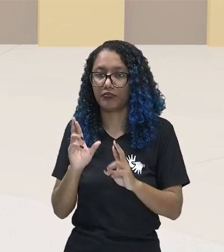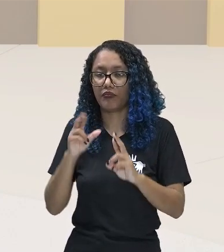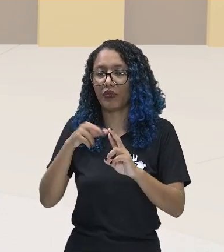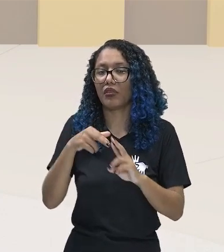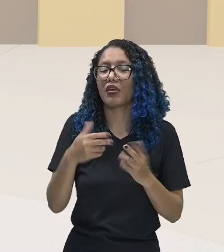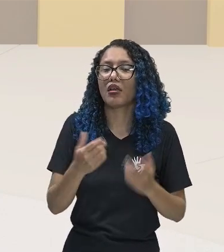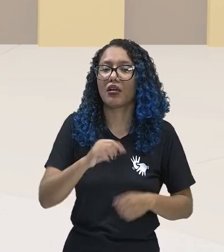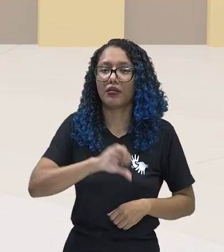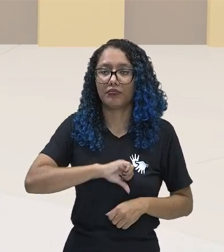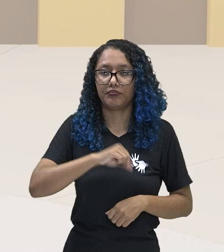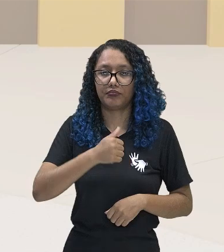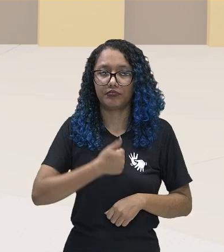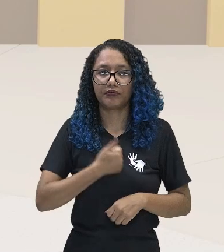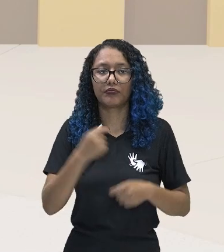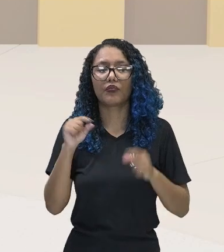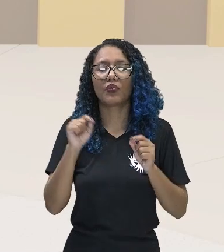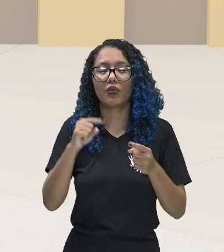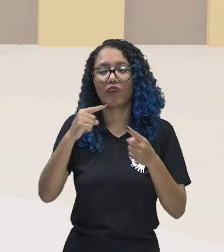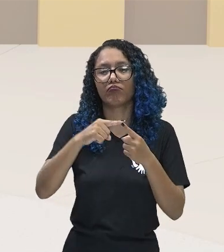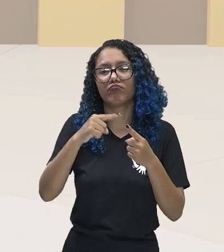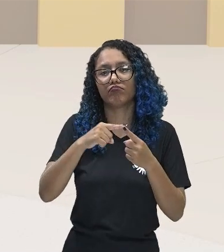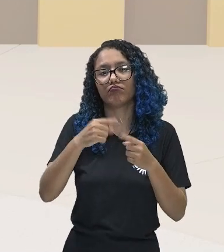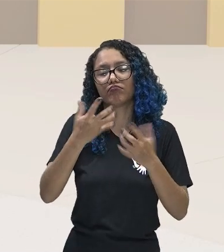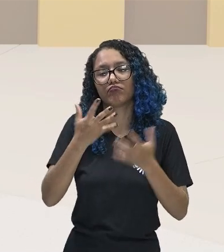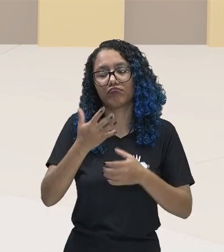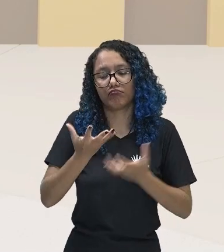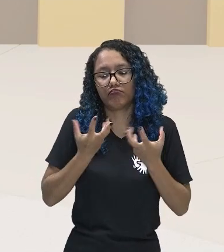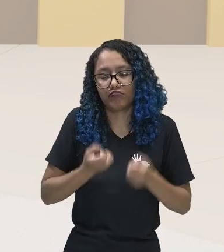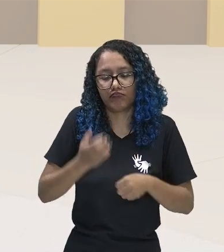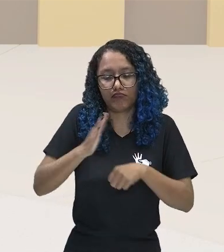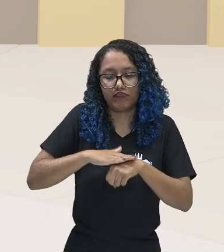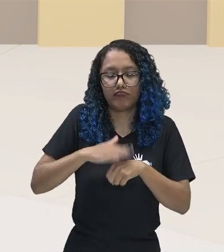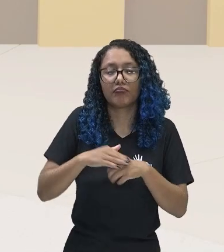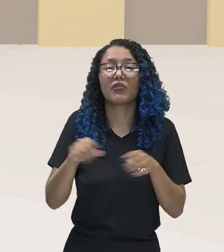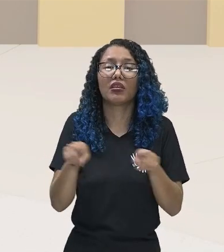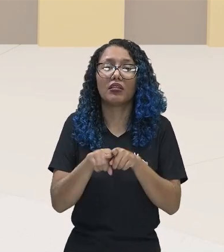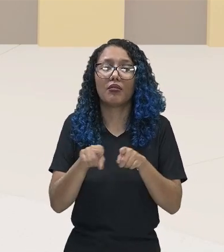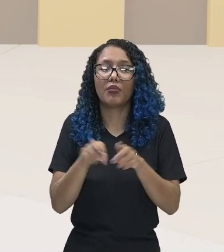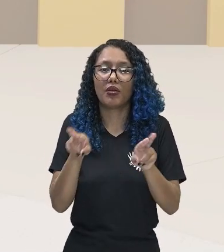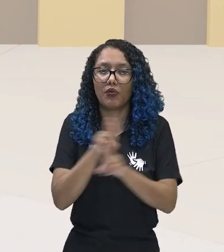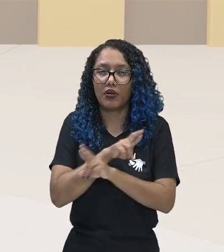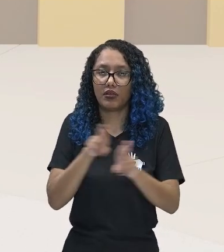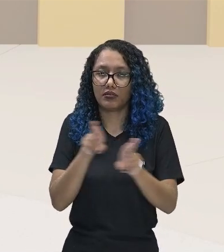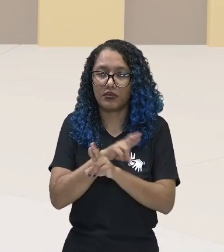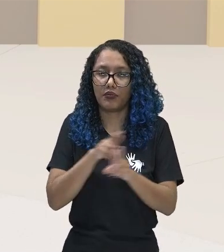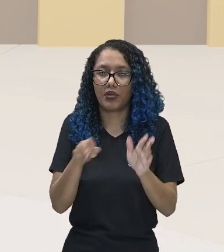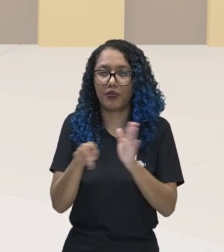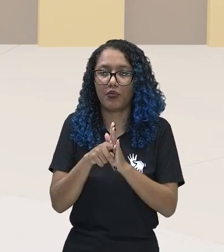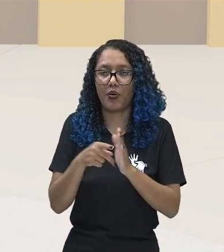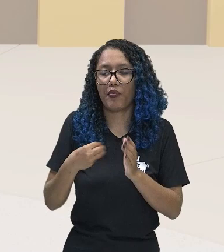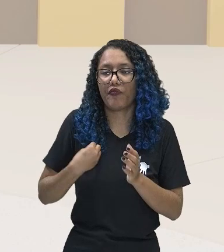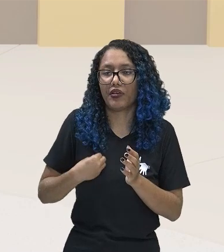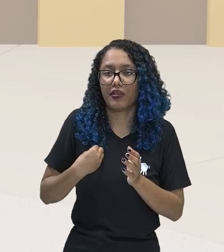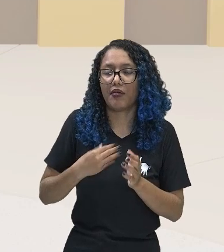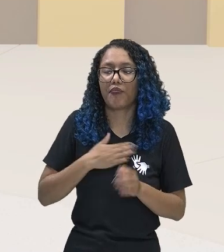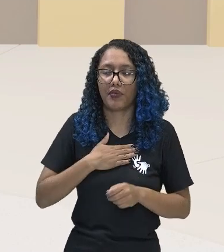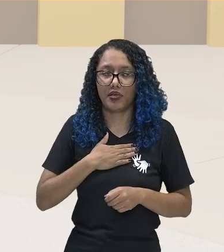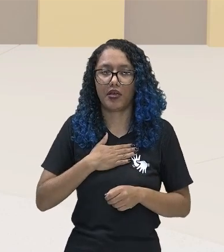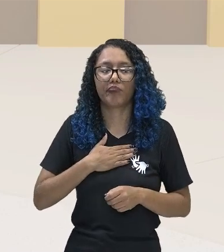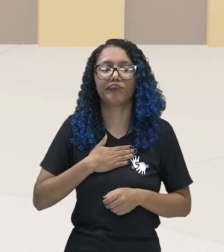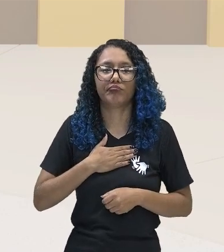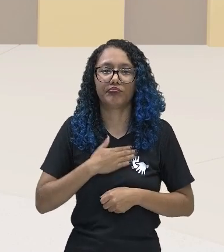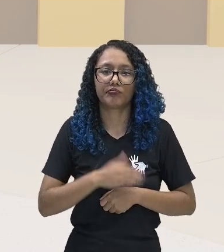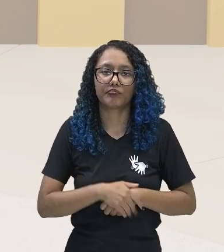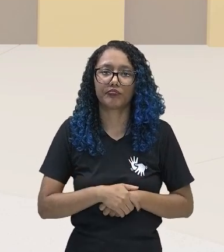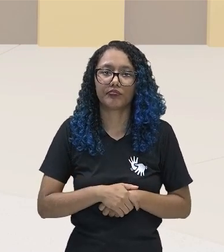minha autoaceitação, né, até os relacionamentos que eu mantenho ao redor de mim, na minha vida. Então,